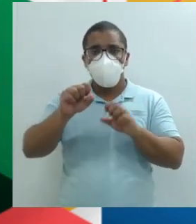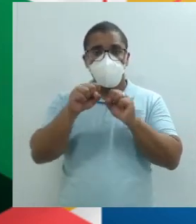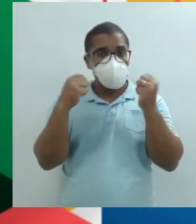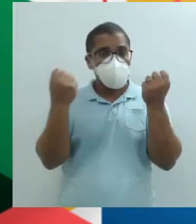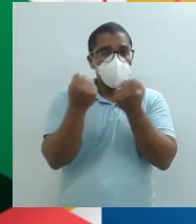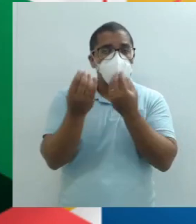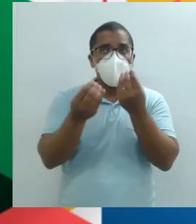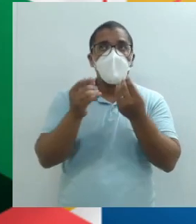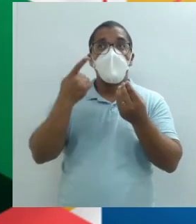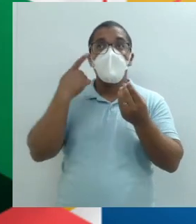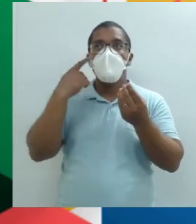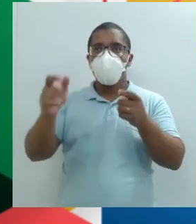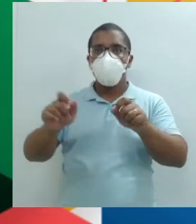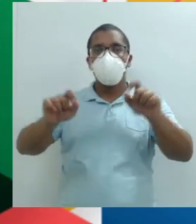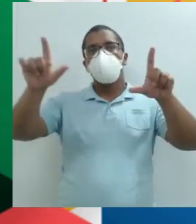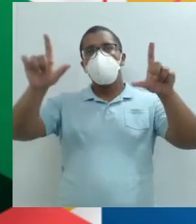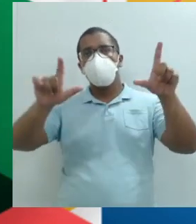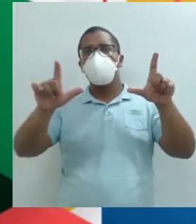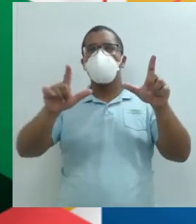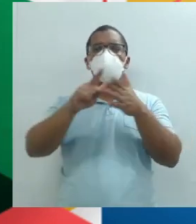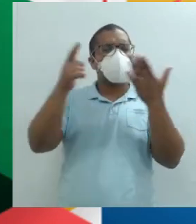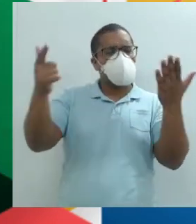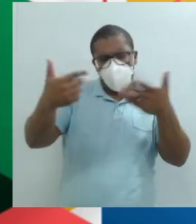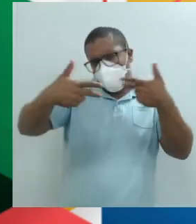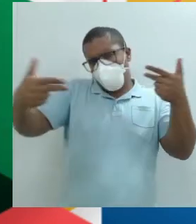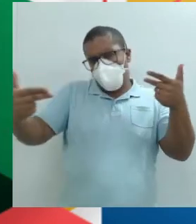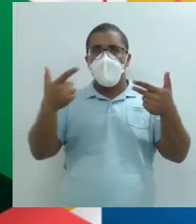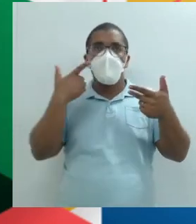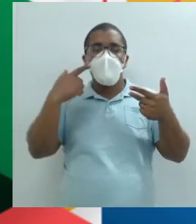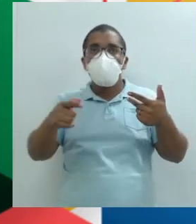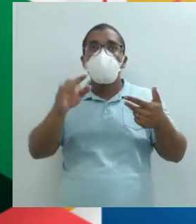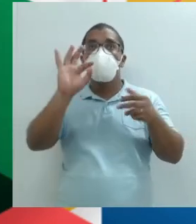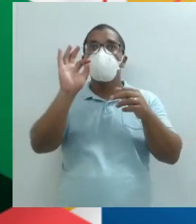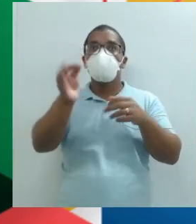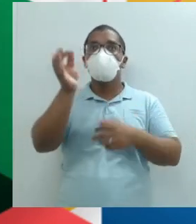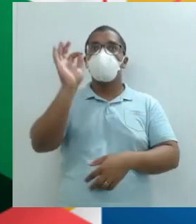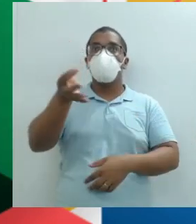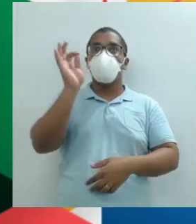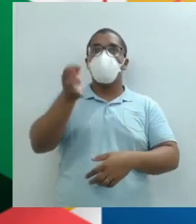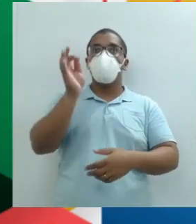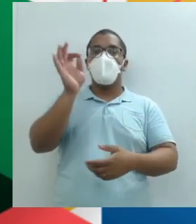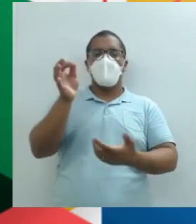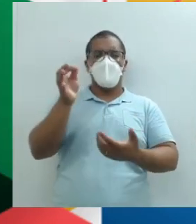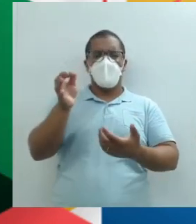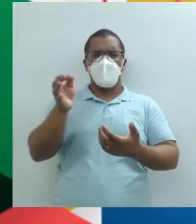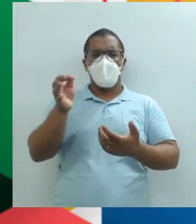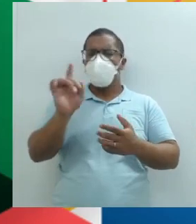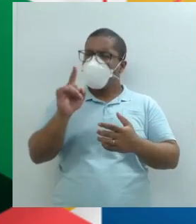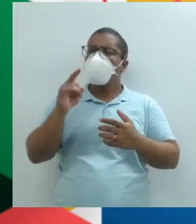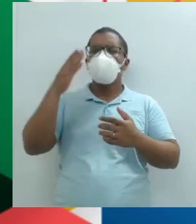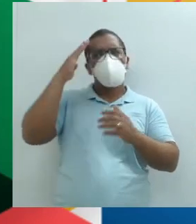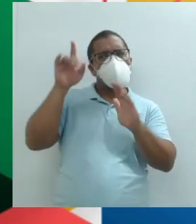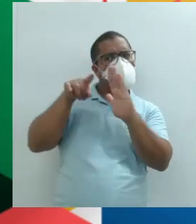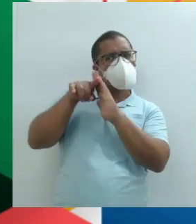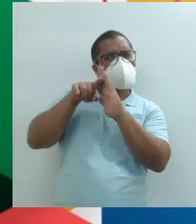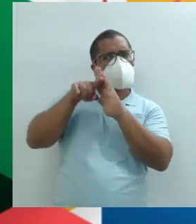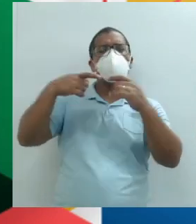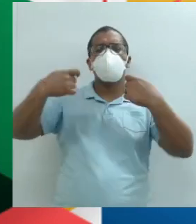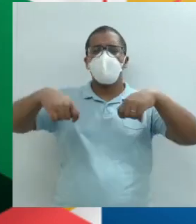que está na mídia tá certo. A gente precisa ter esse pensamento crítico e as